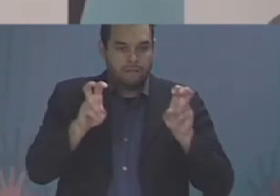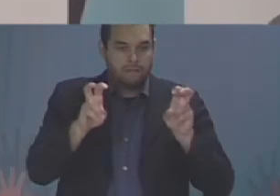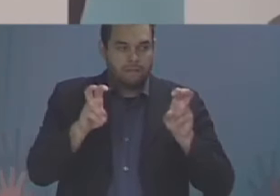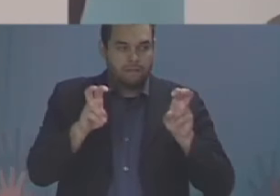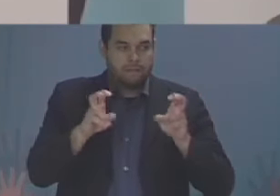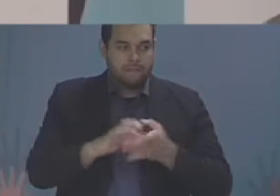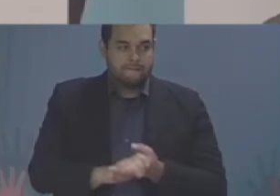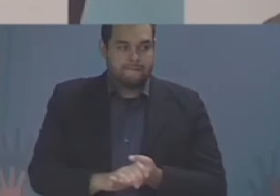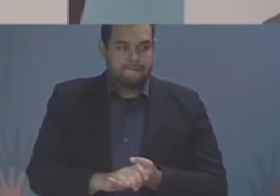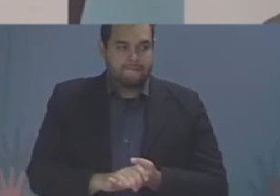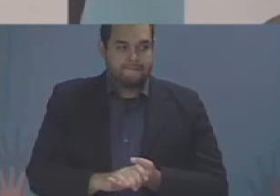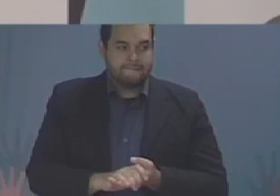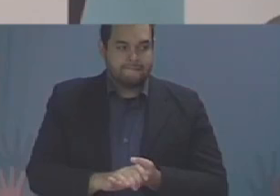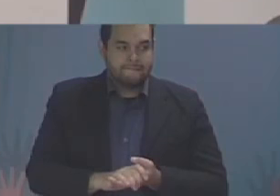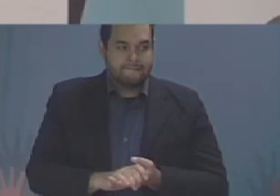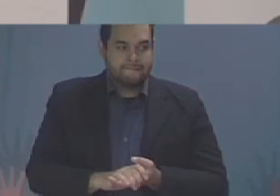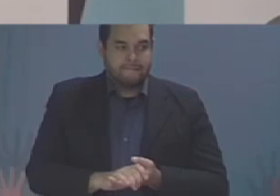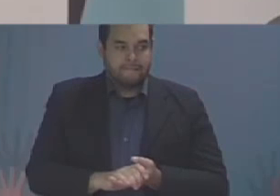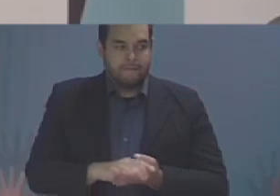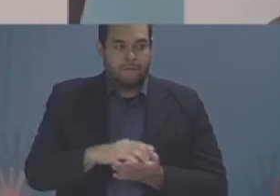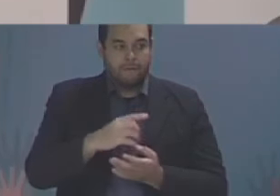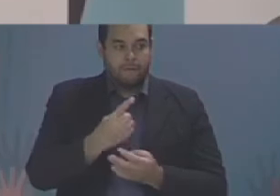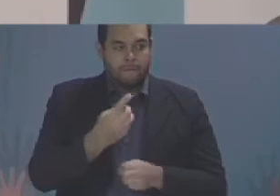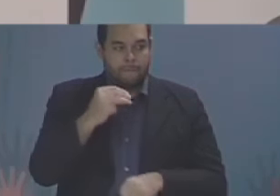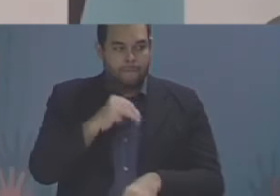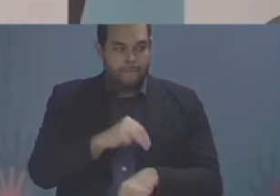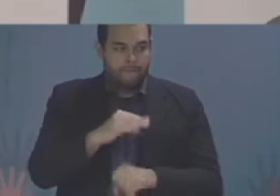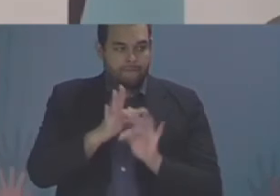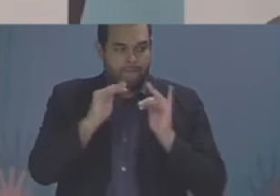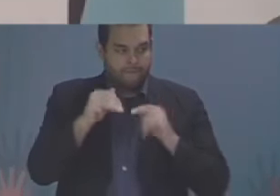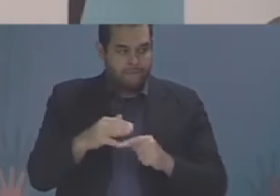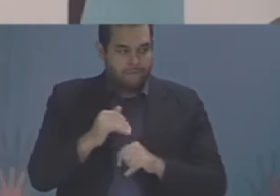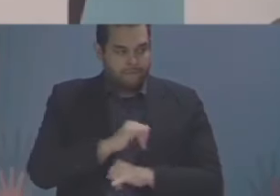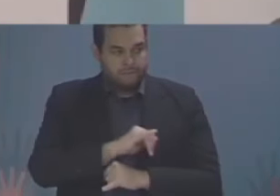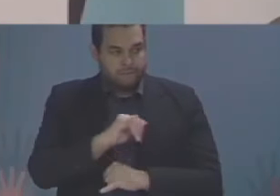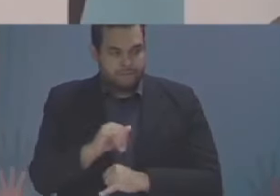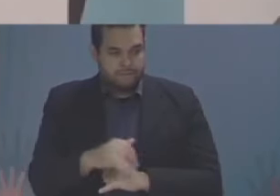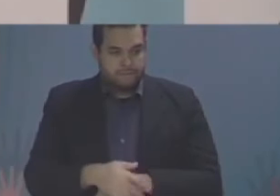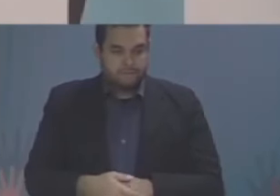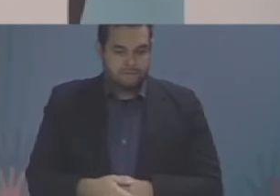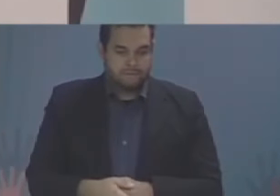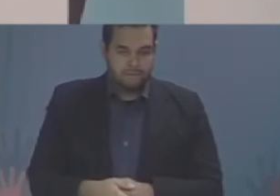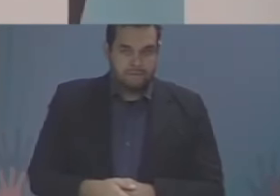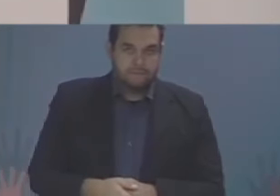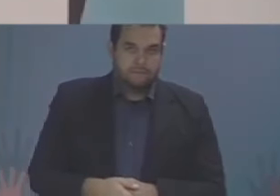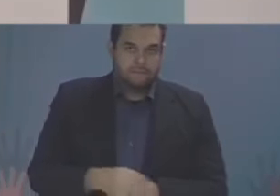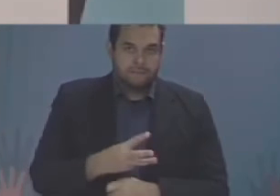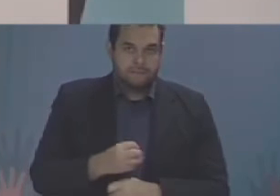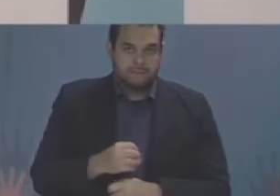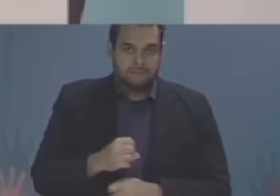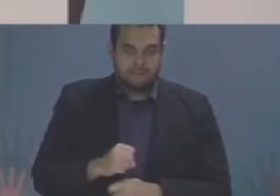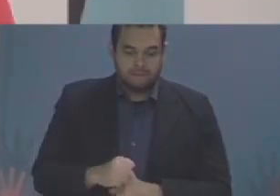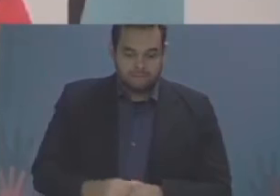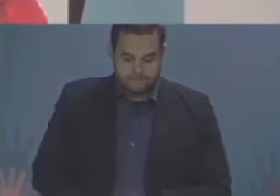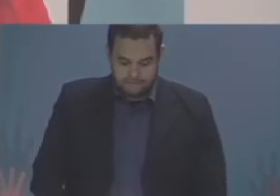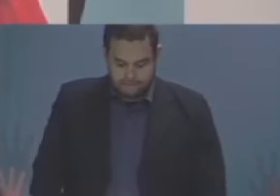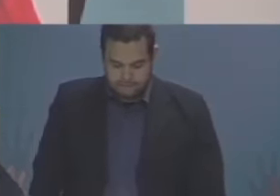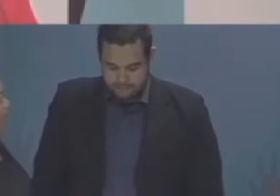6 minutos e 30, onde também é 1 minuto, sinalizaremos, e 30 segundos.